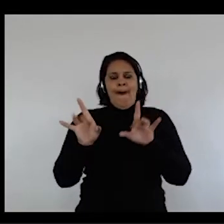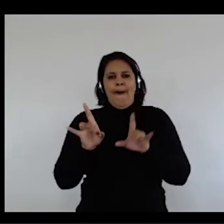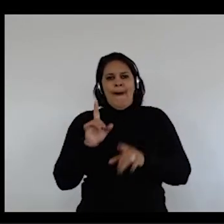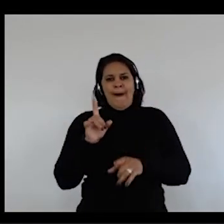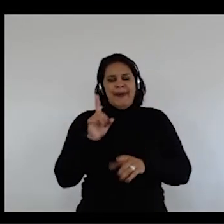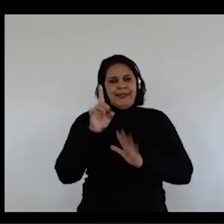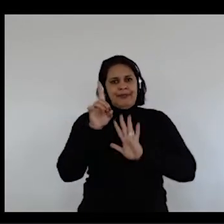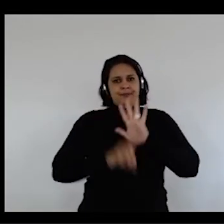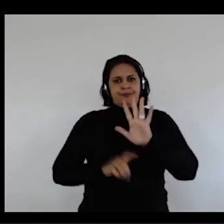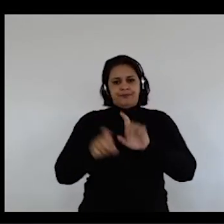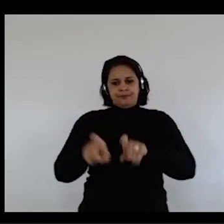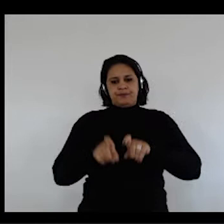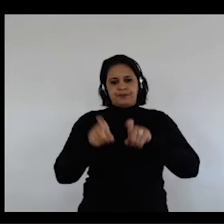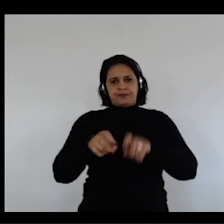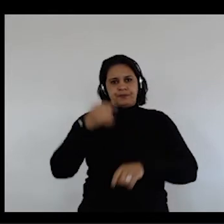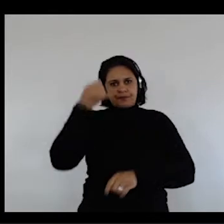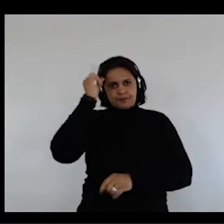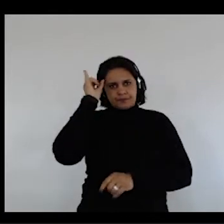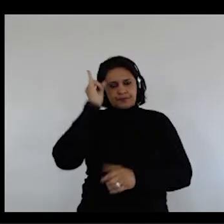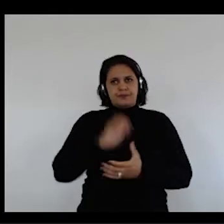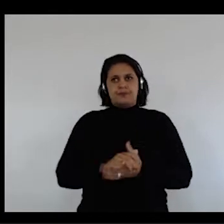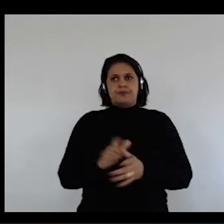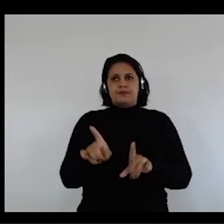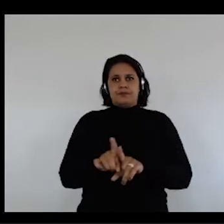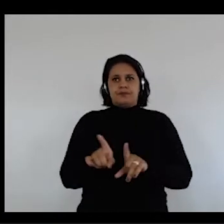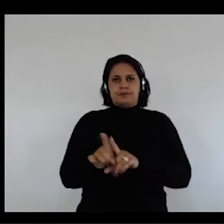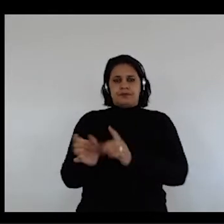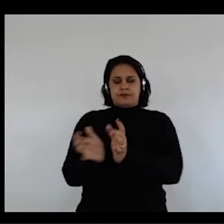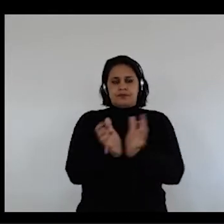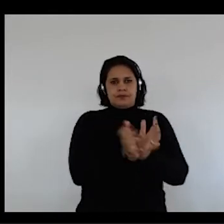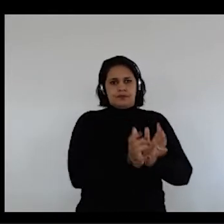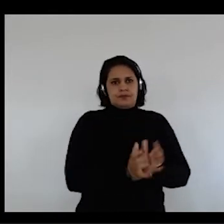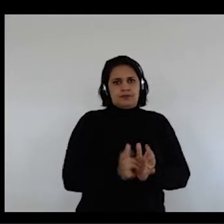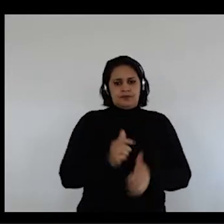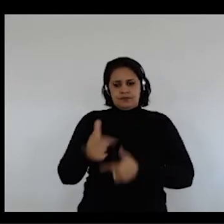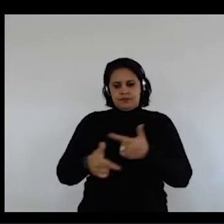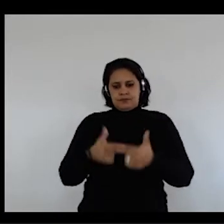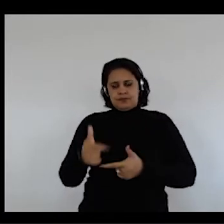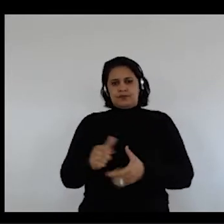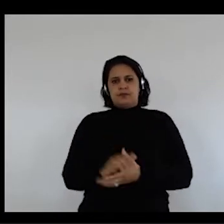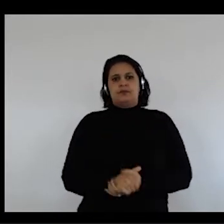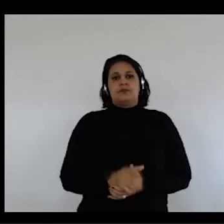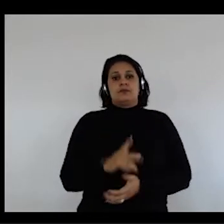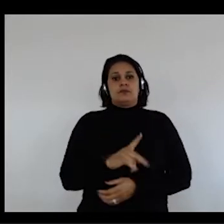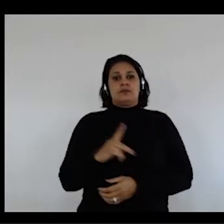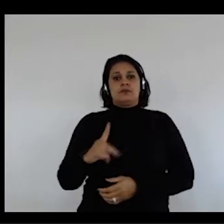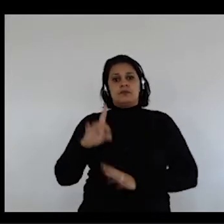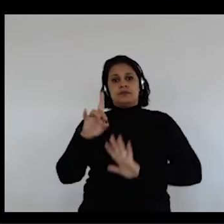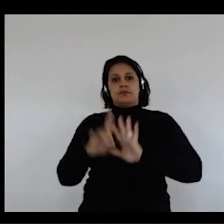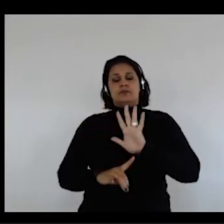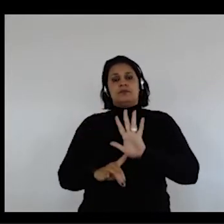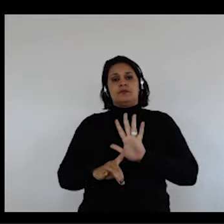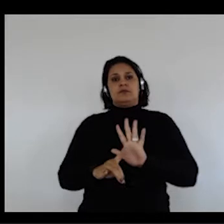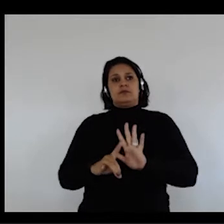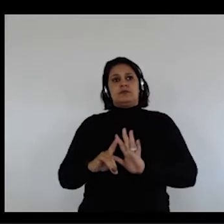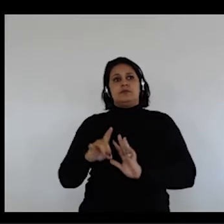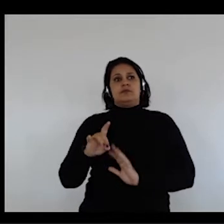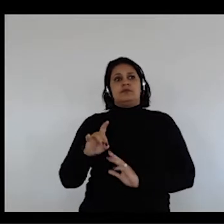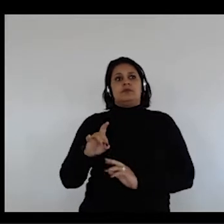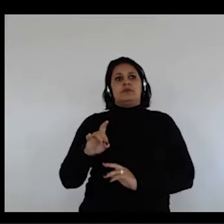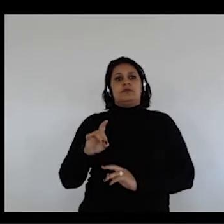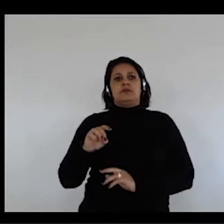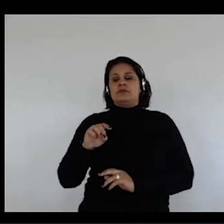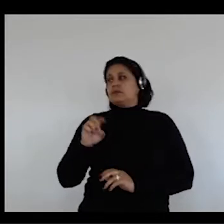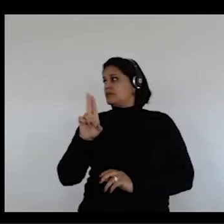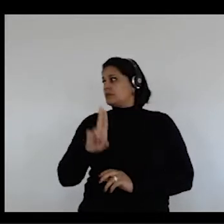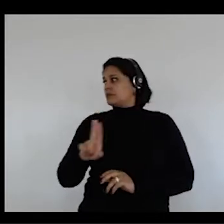Agrário e em Direito de Sociedades Cooperativas, professora de Direito da Universidade Presbiteriana